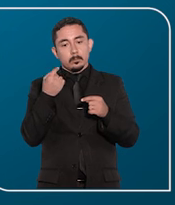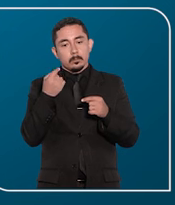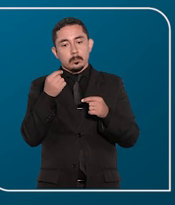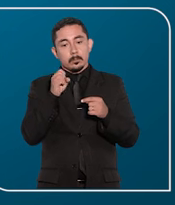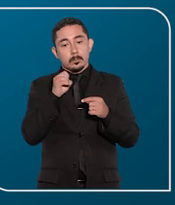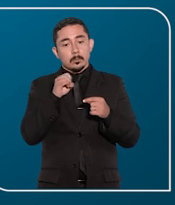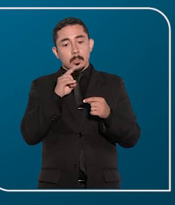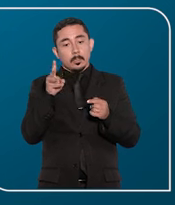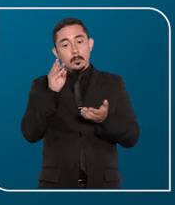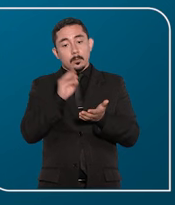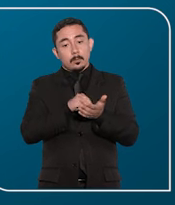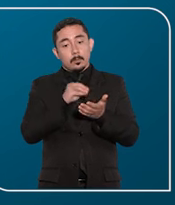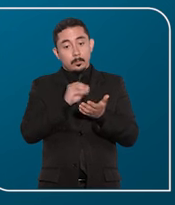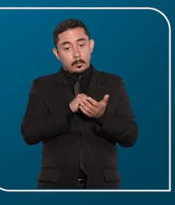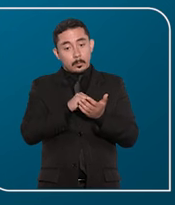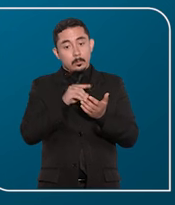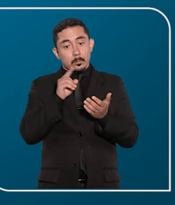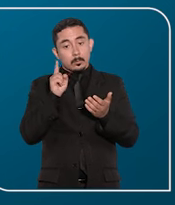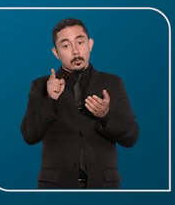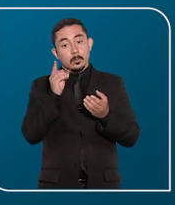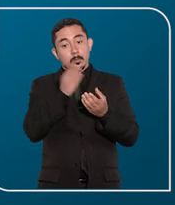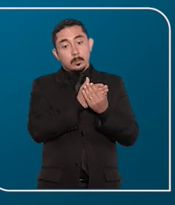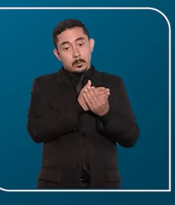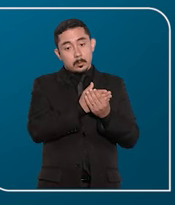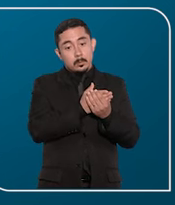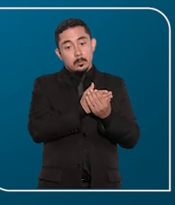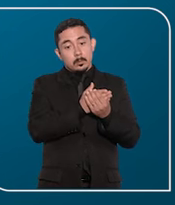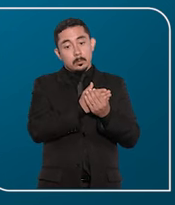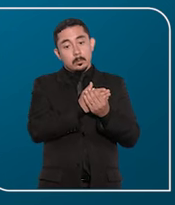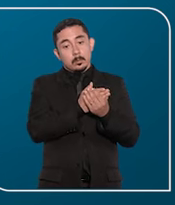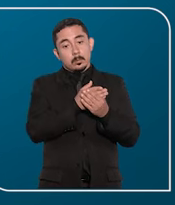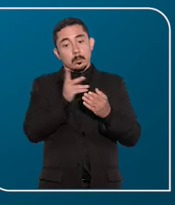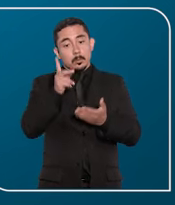falta naquele processo essa